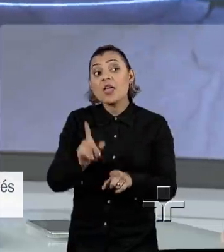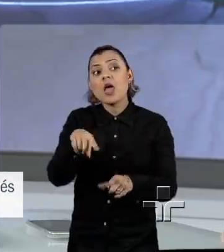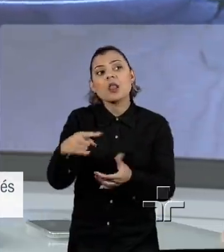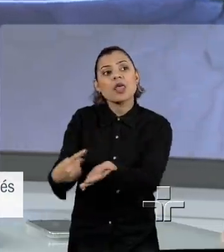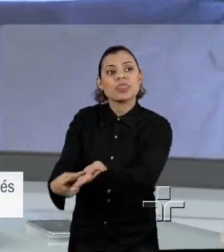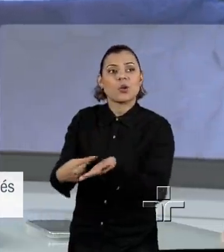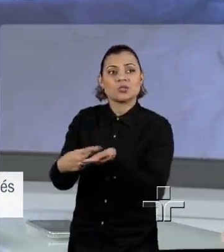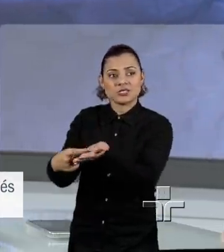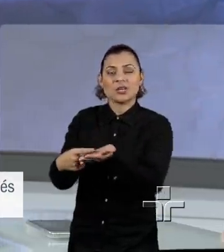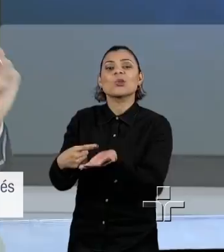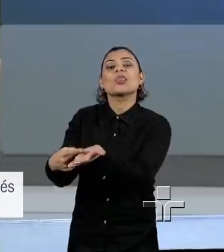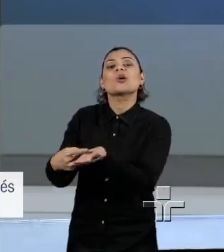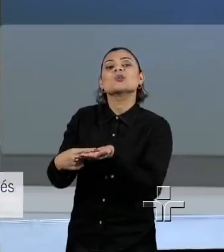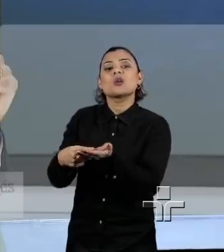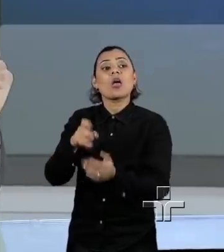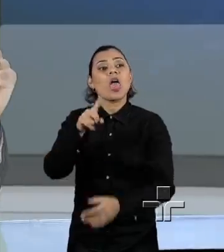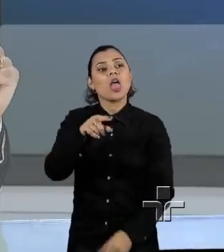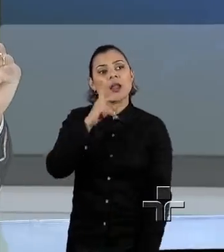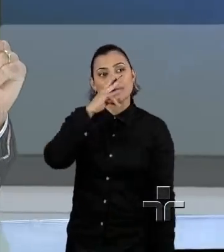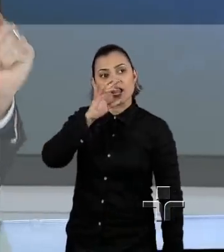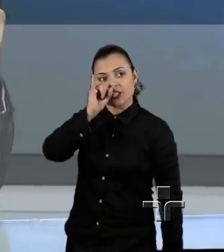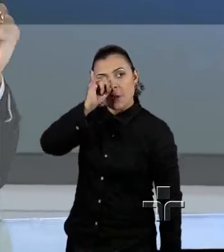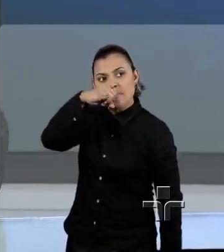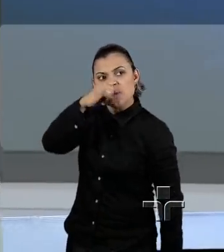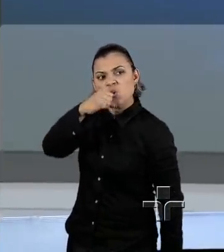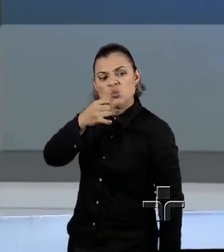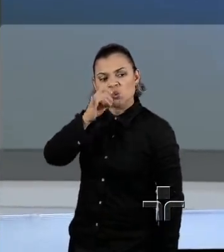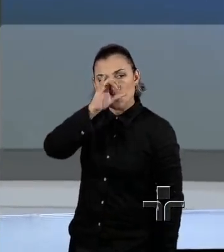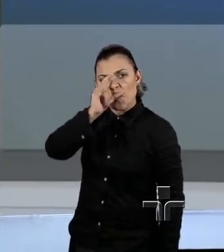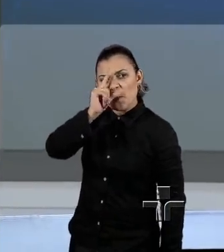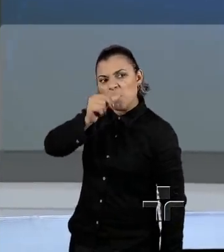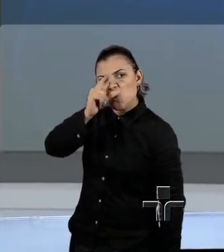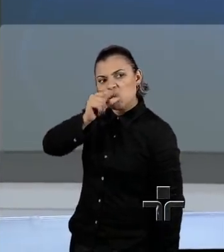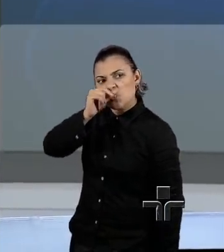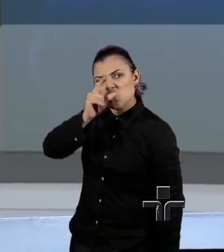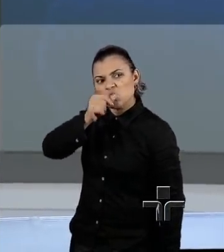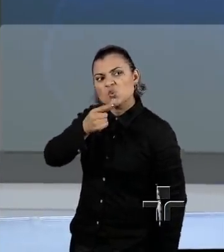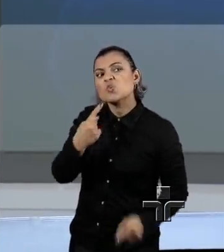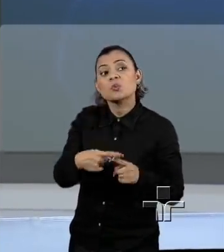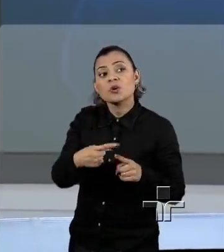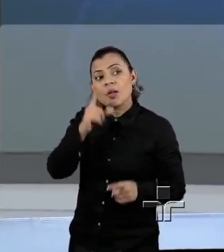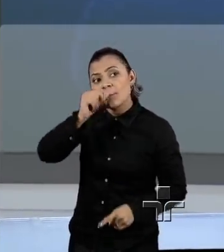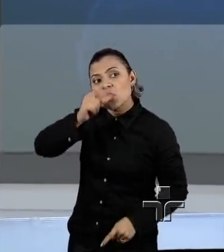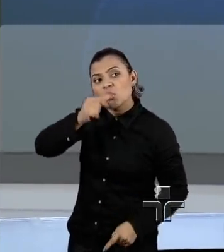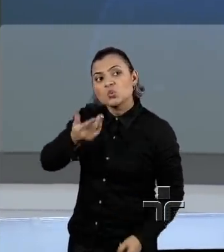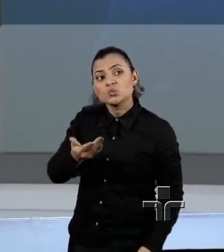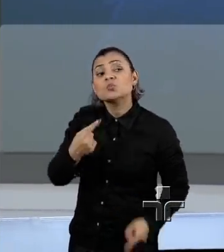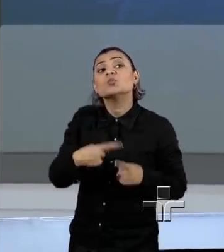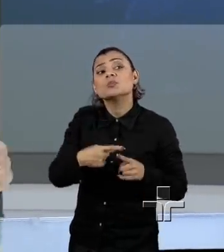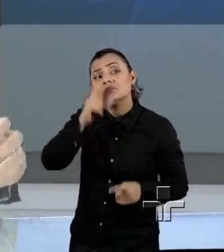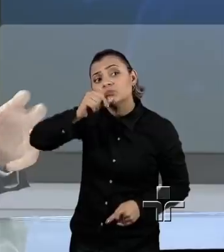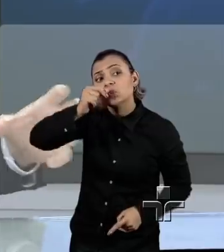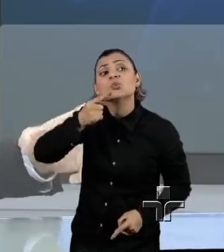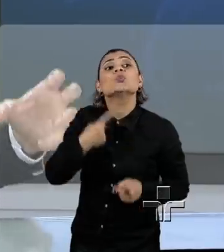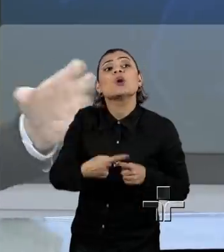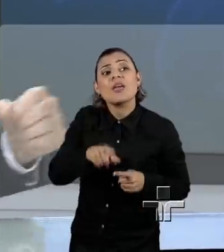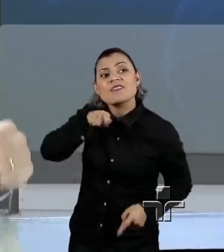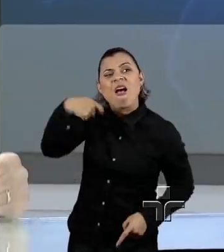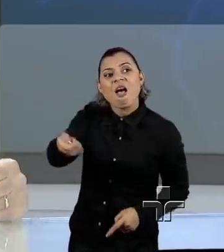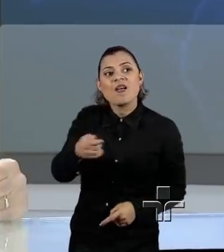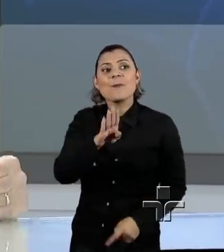né? Ele era chamado de bruxo. Por que o apelido do ministro Márcio Tomás Bastos era bruxo? Porque ele